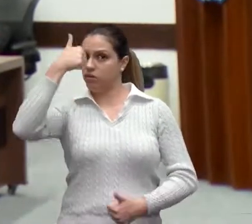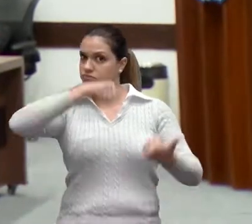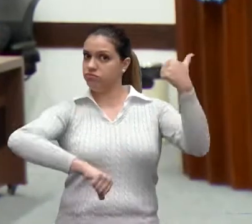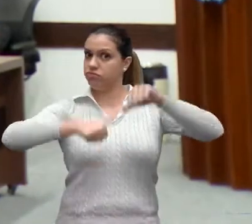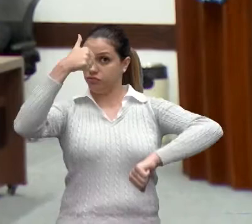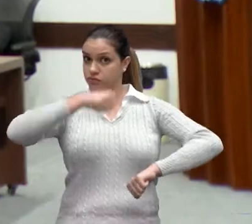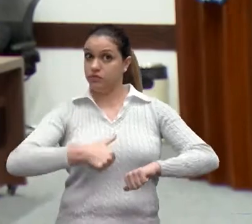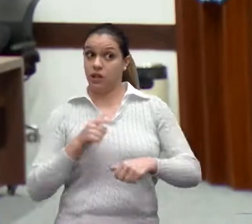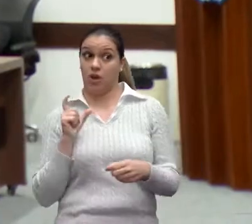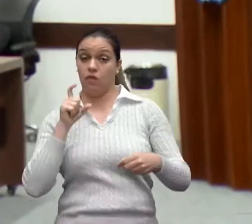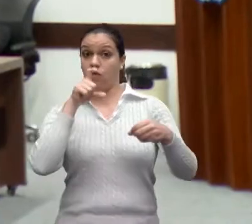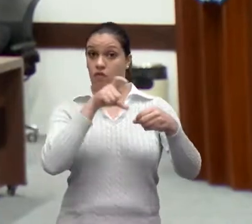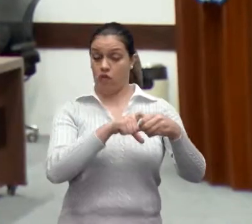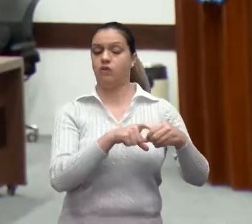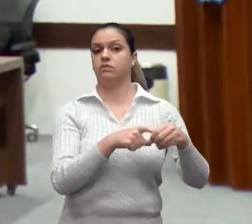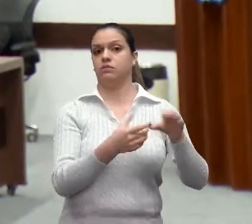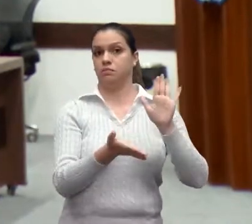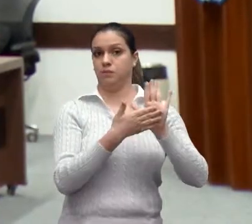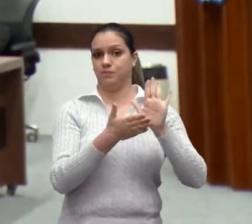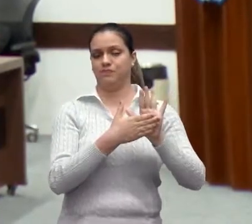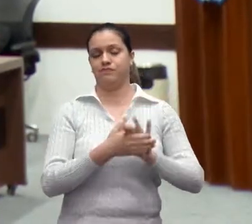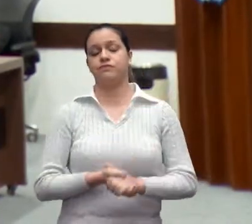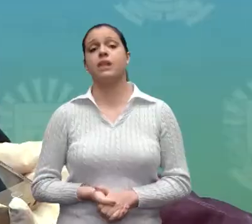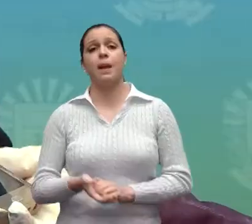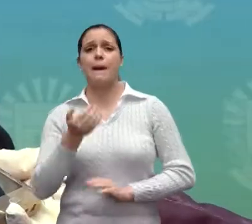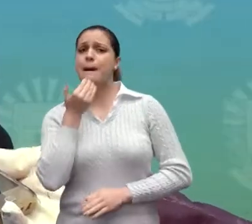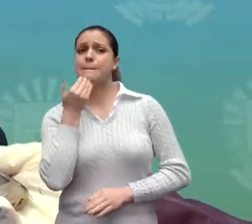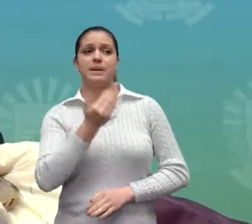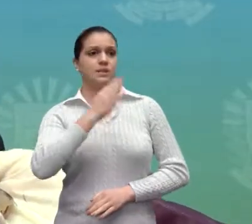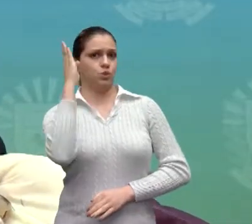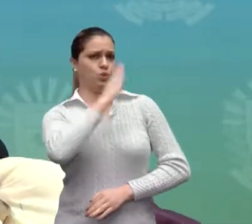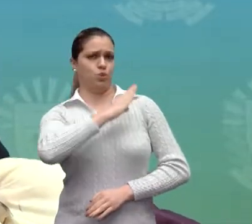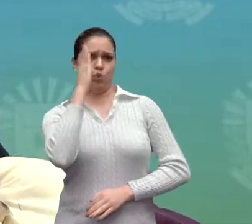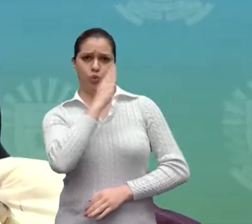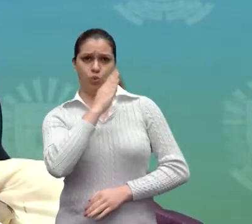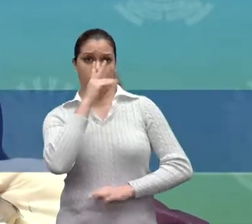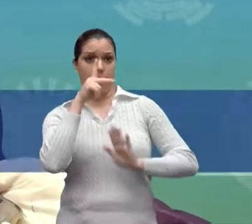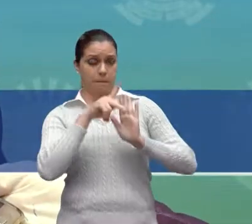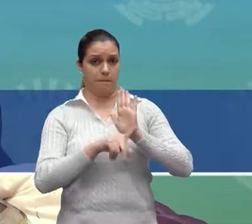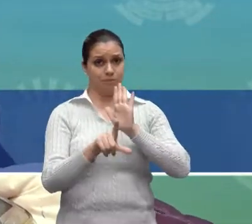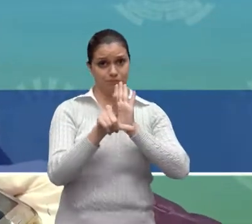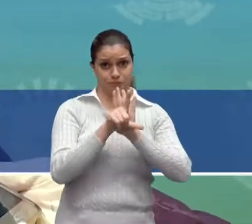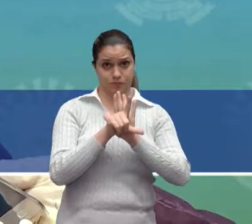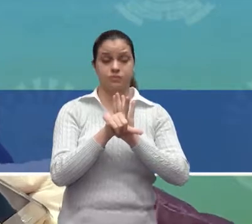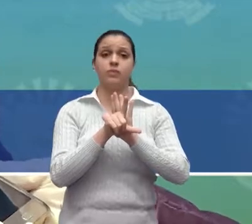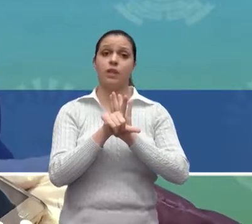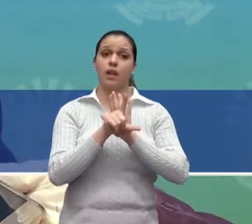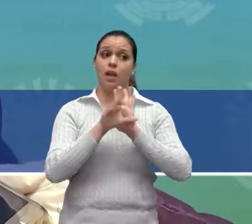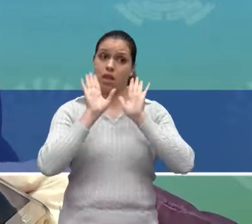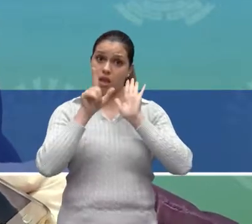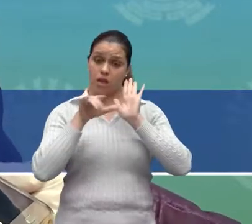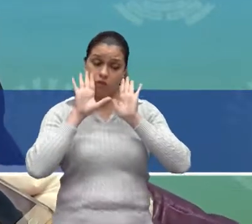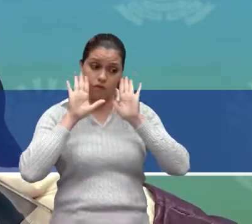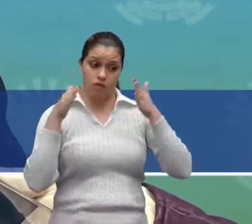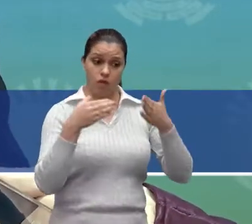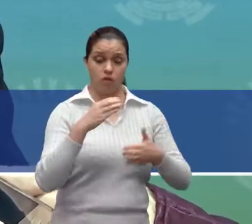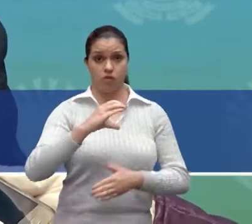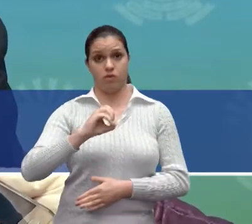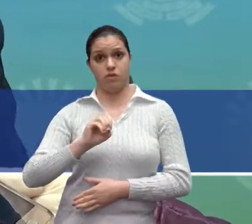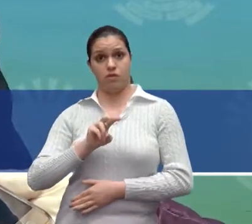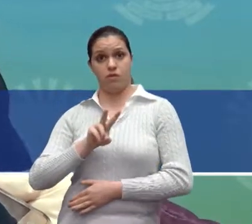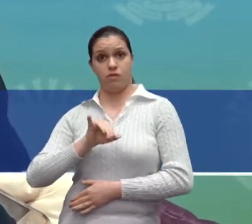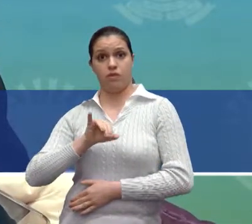celeridade para a análise e devolução das propostas. Eu pedi a urgência da devolução dos projetos que tratam exatamente